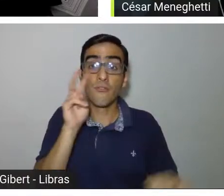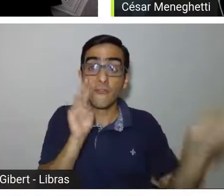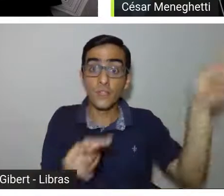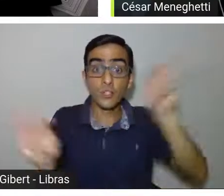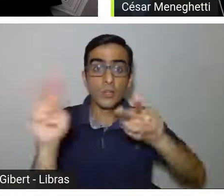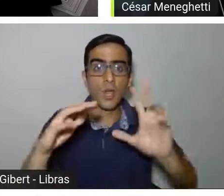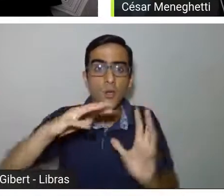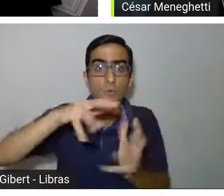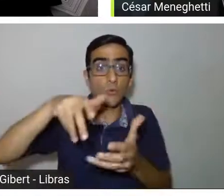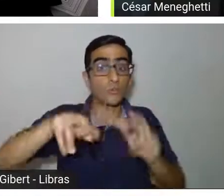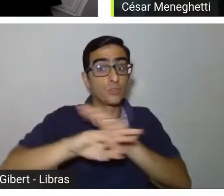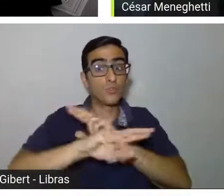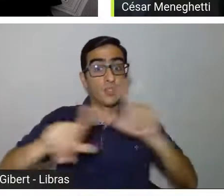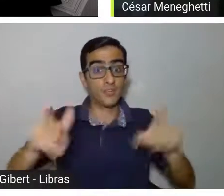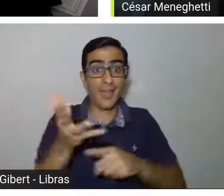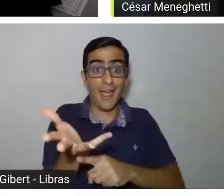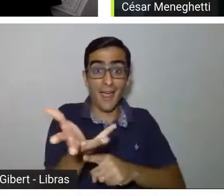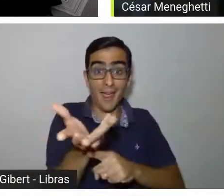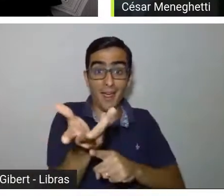porque arte não é...